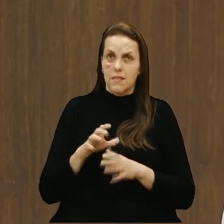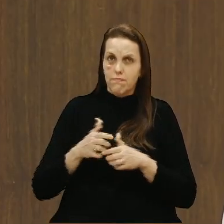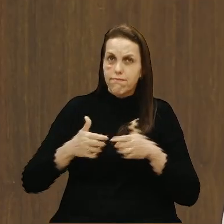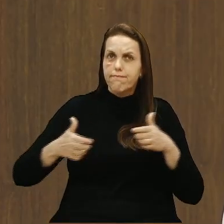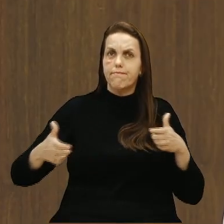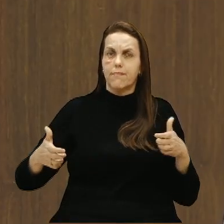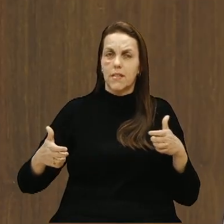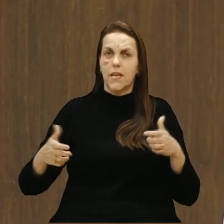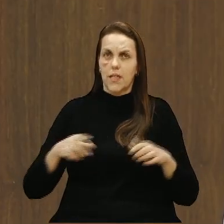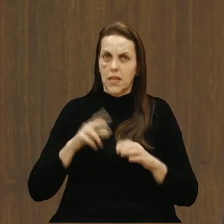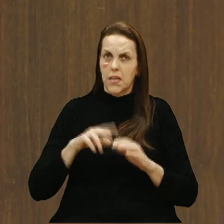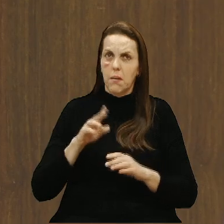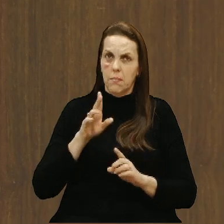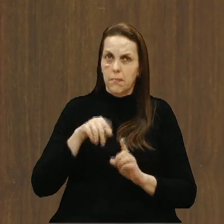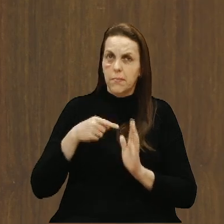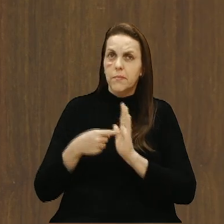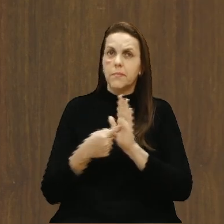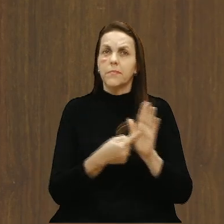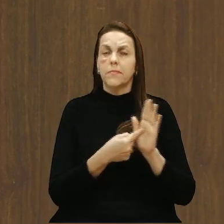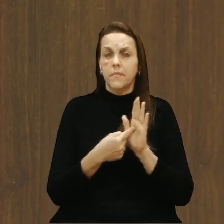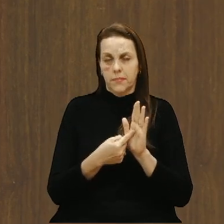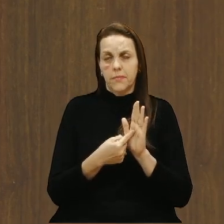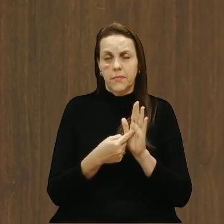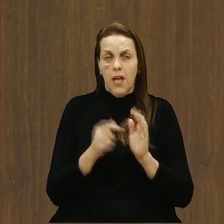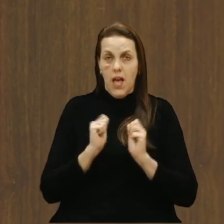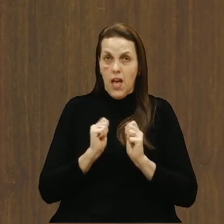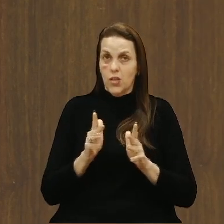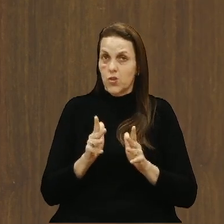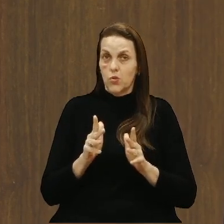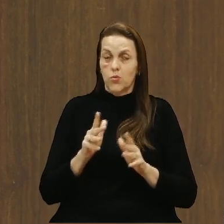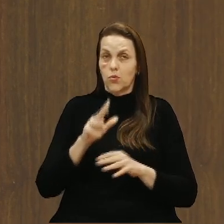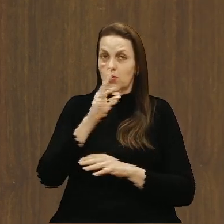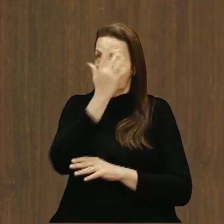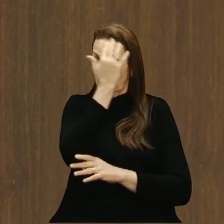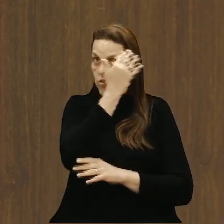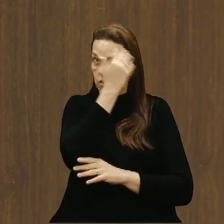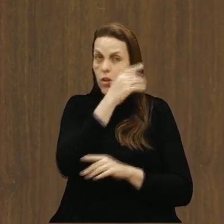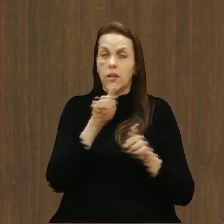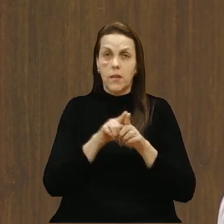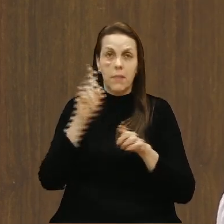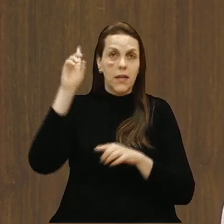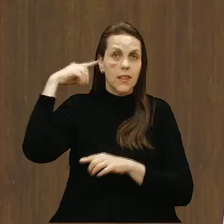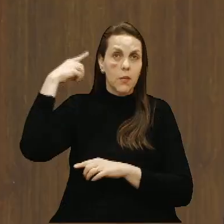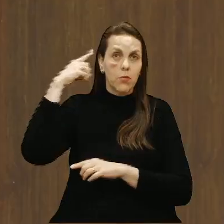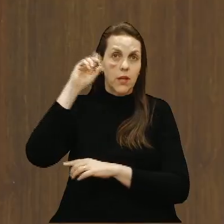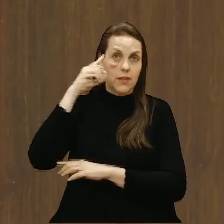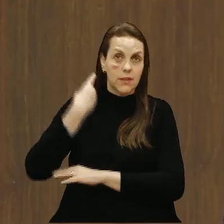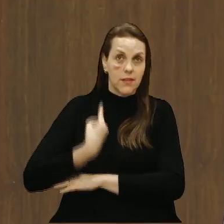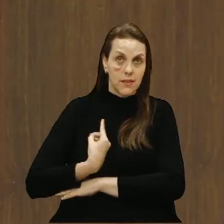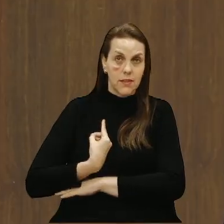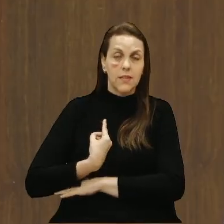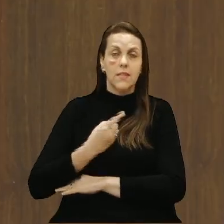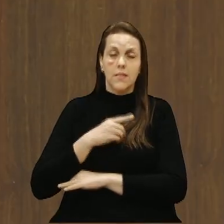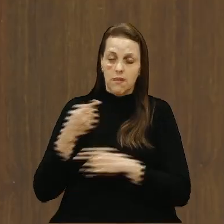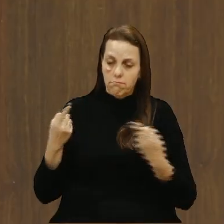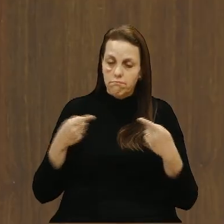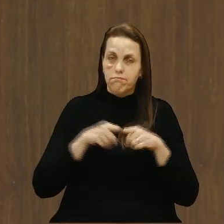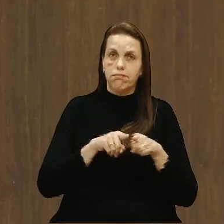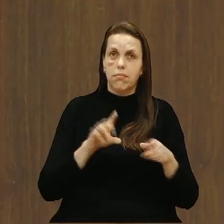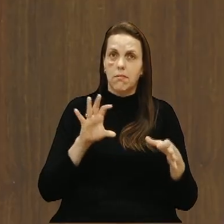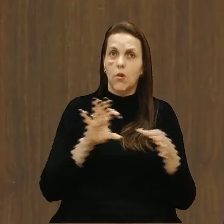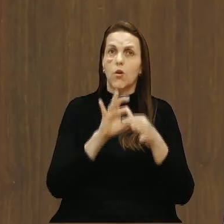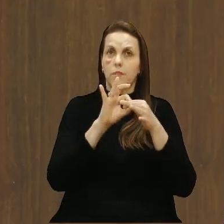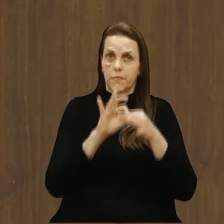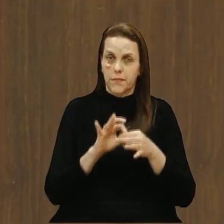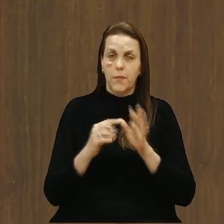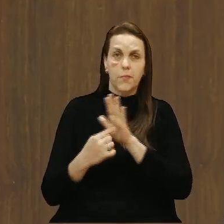uma atitude da semana passada do prefeito Adiló e da deputada federal Denise Pessoa, que, em comunhão de esforços, apresentaram a